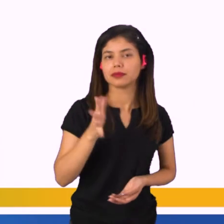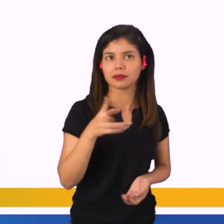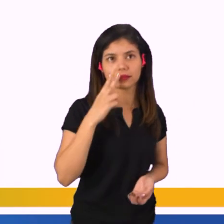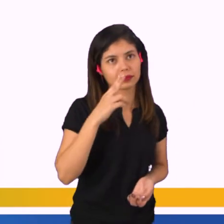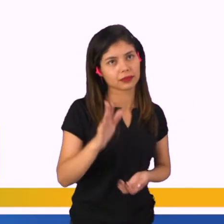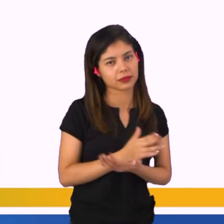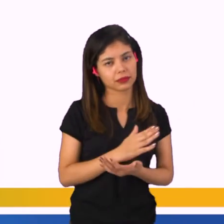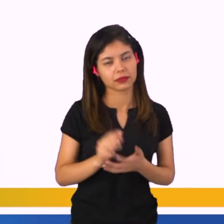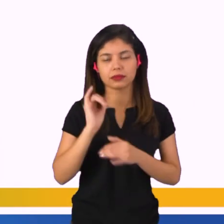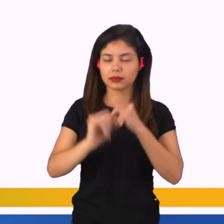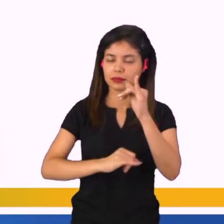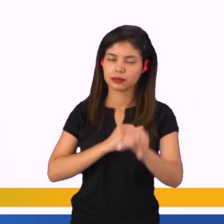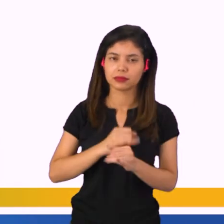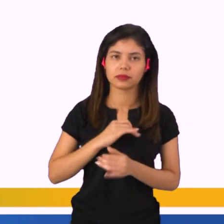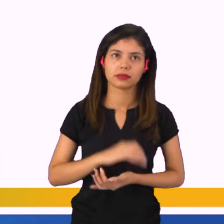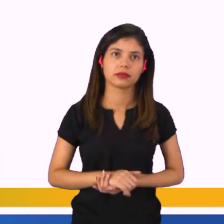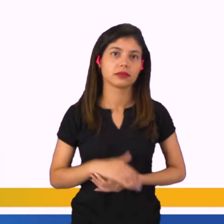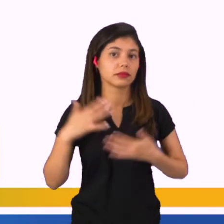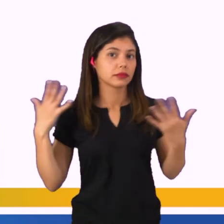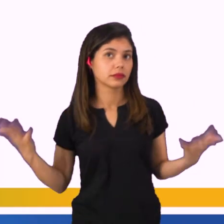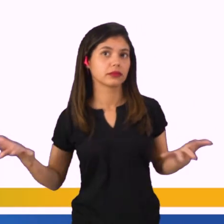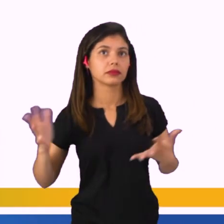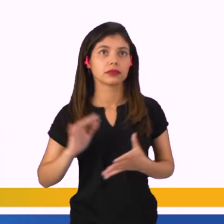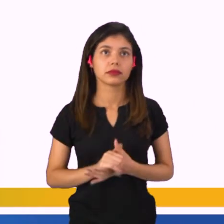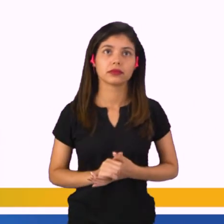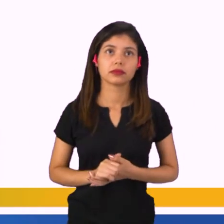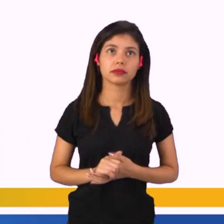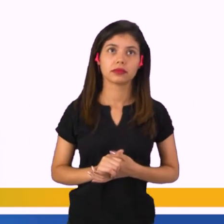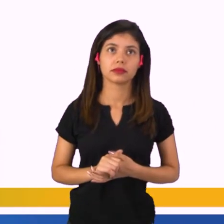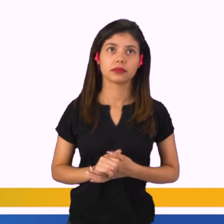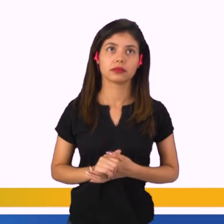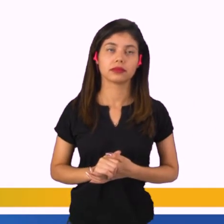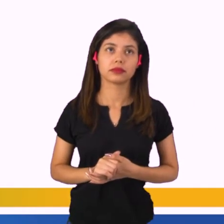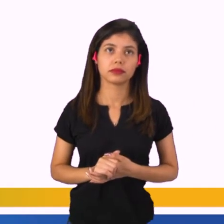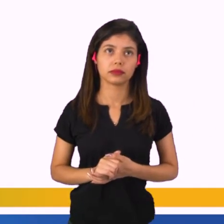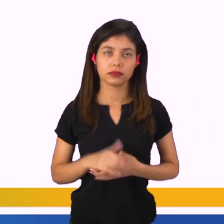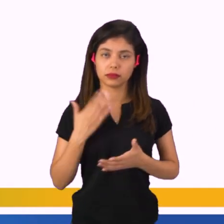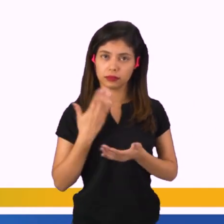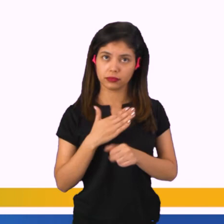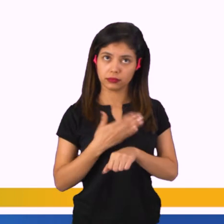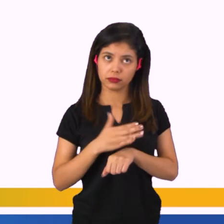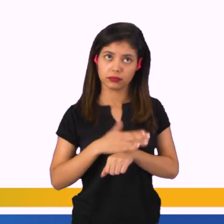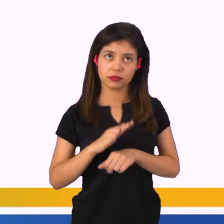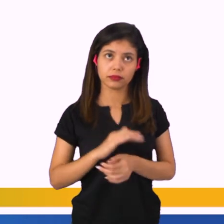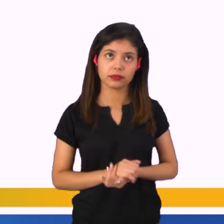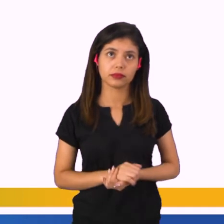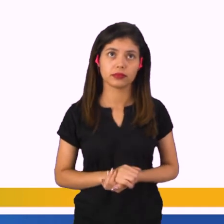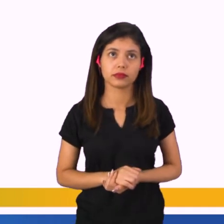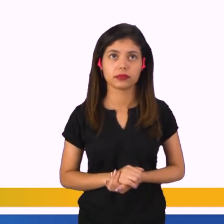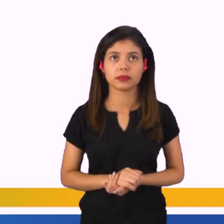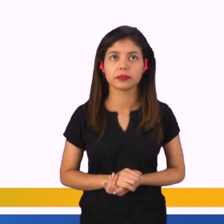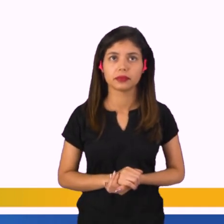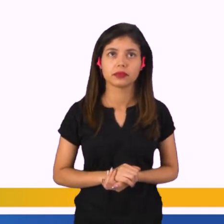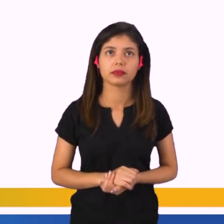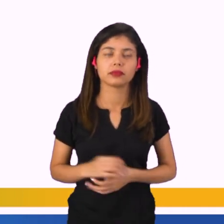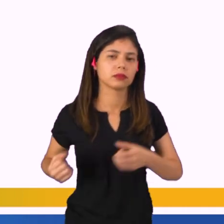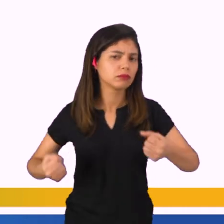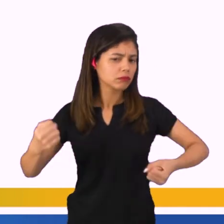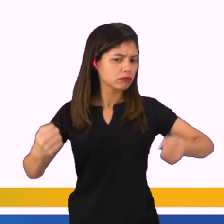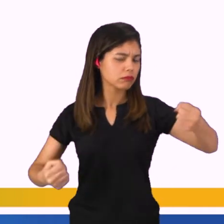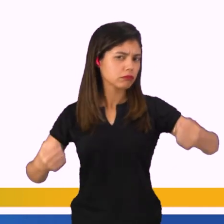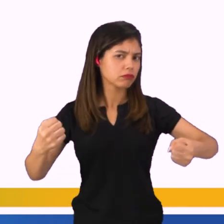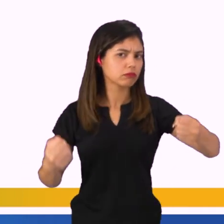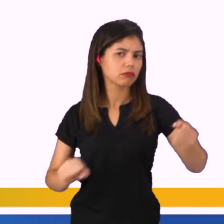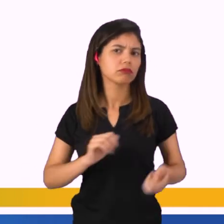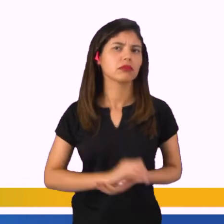com certeza já viu em algum lugar na internet. Muito bem. Então vamos agora para mais um exercício. Vamos falar